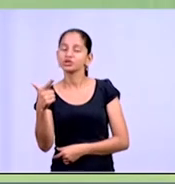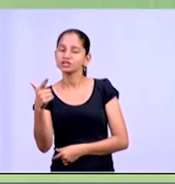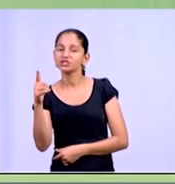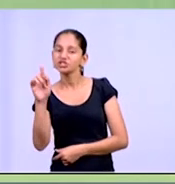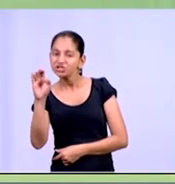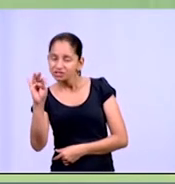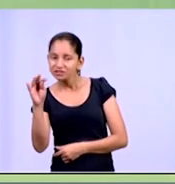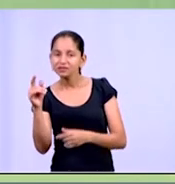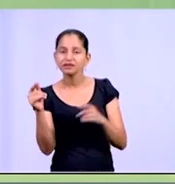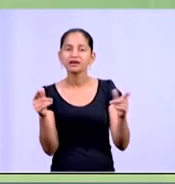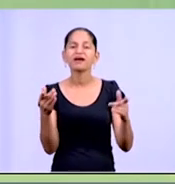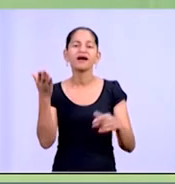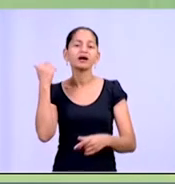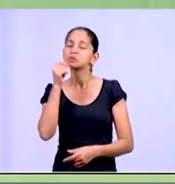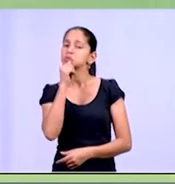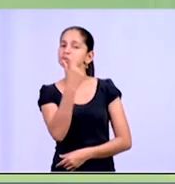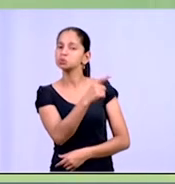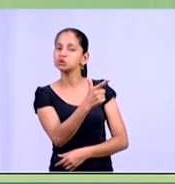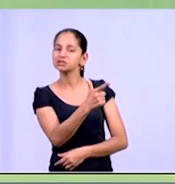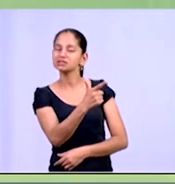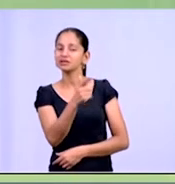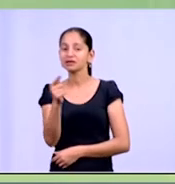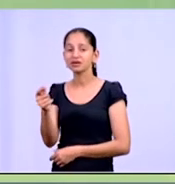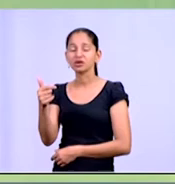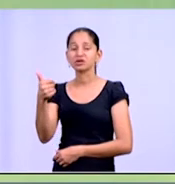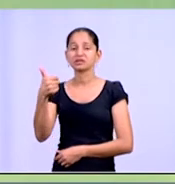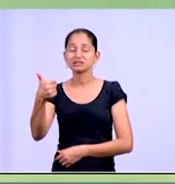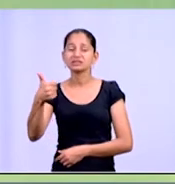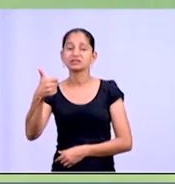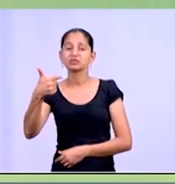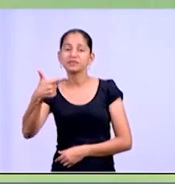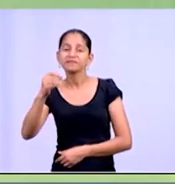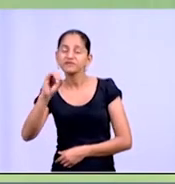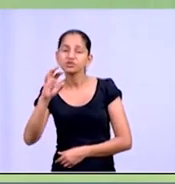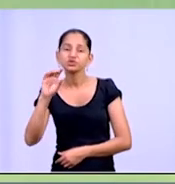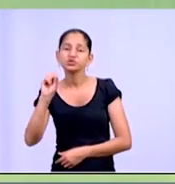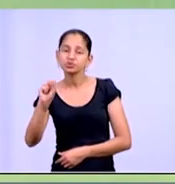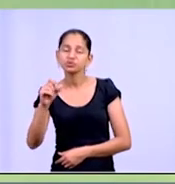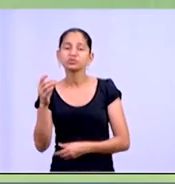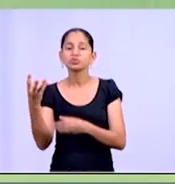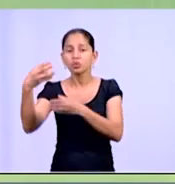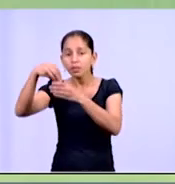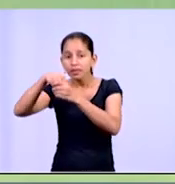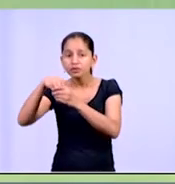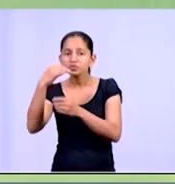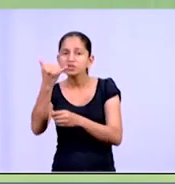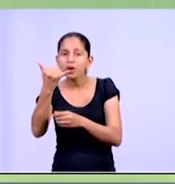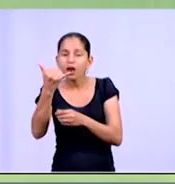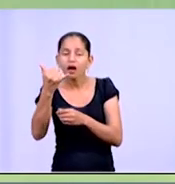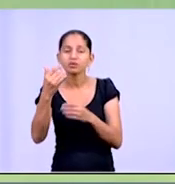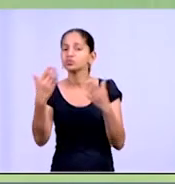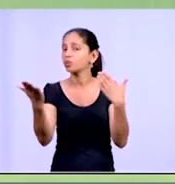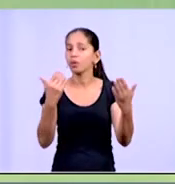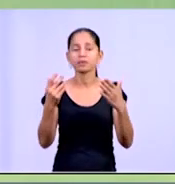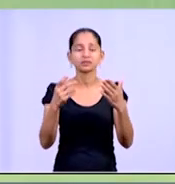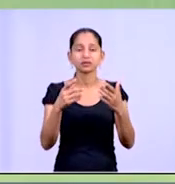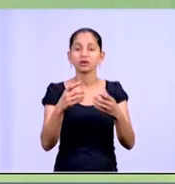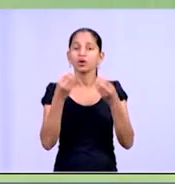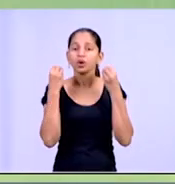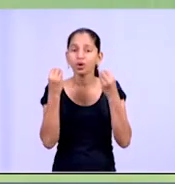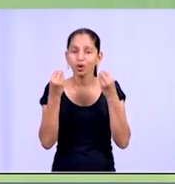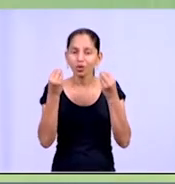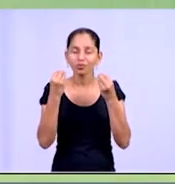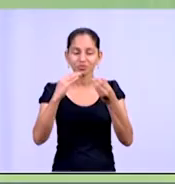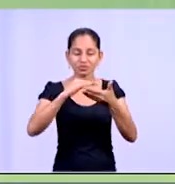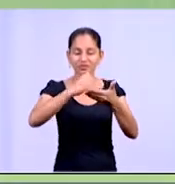O disco rígido na época não tinha, hoje nós temos 128 GB dentro de um celular. Eu não estou nem comparando com um computador pessoal, que é bem maior.